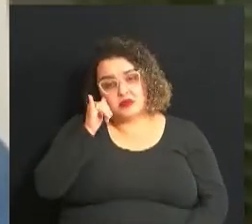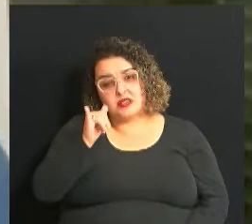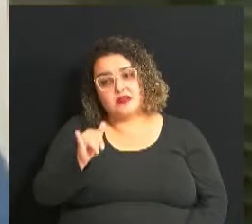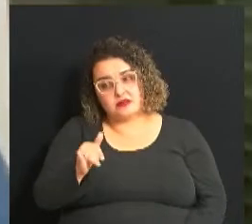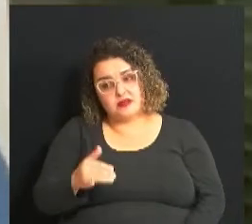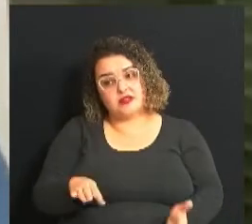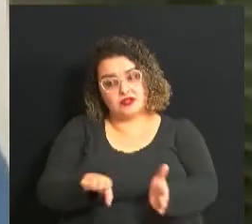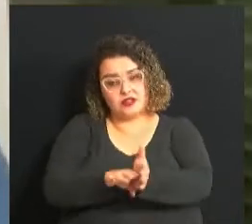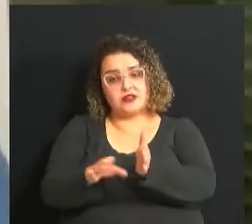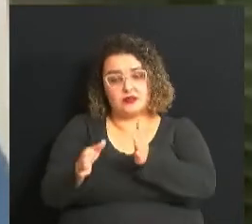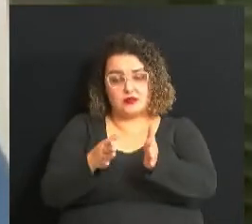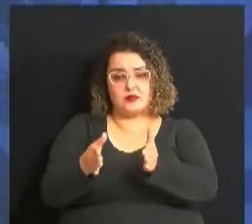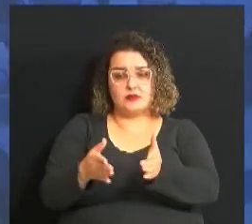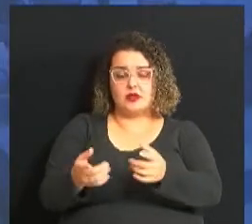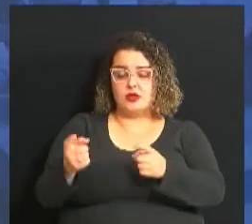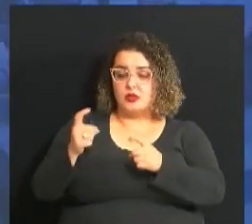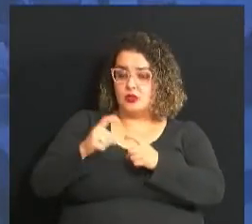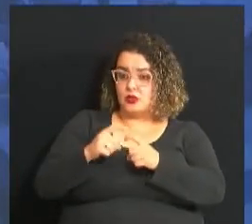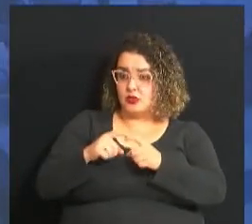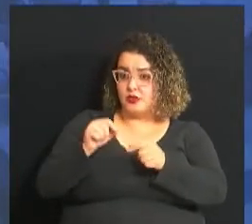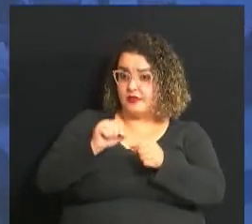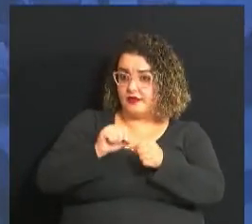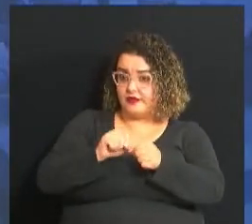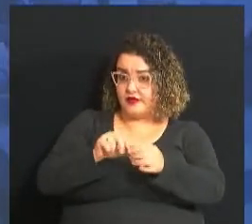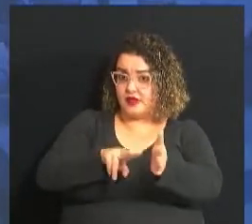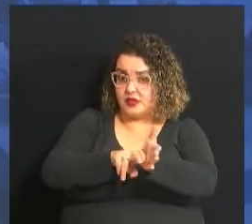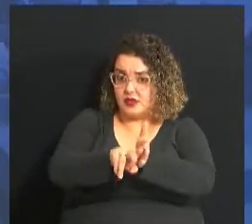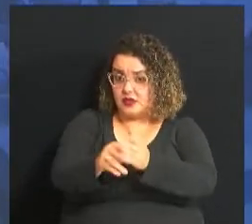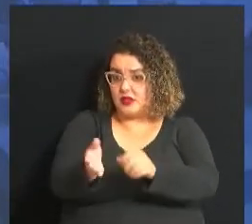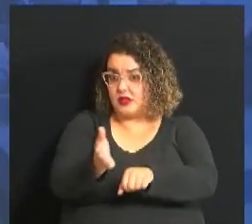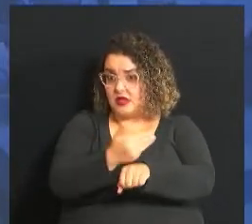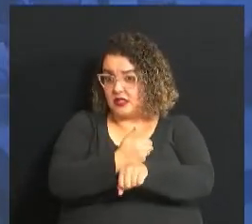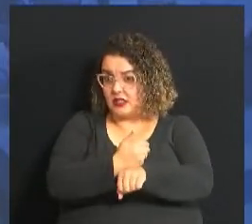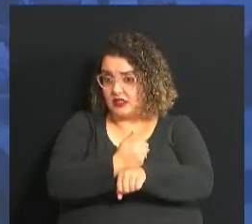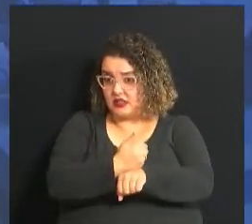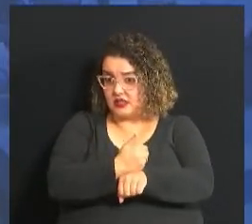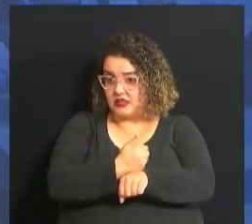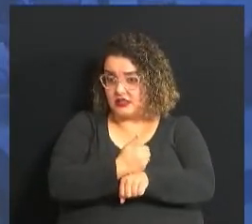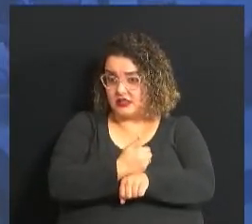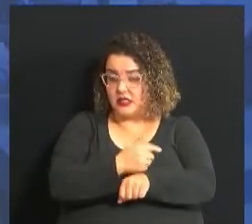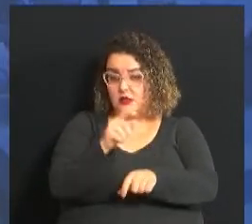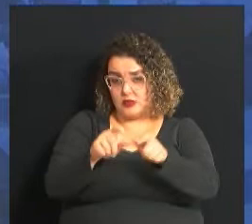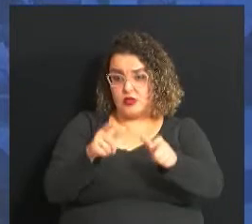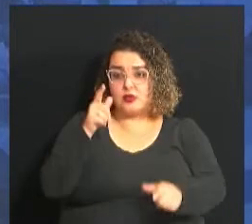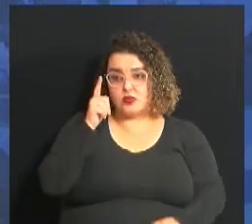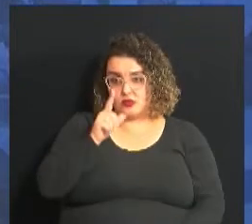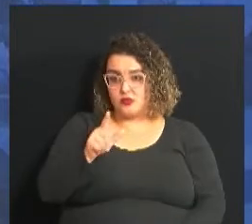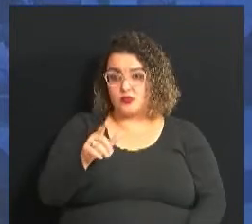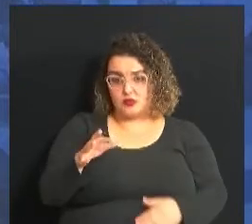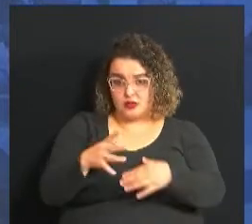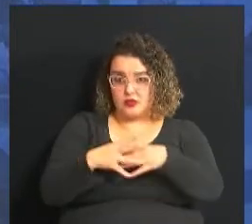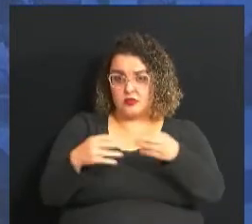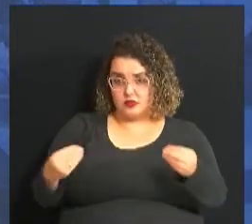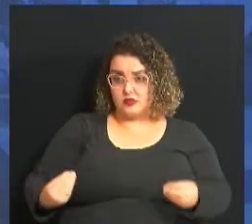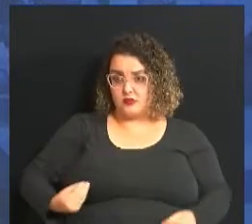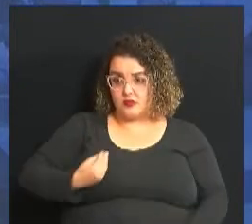ponto. Doutor, se for feito o diagnóstico precoce, a pessoa consegue ficar curada, ter vida